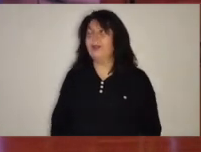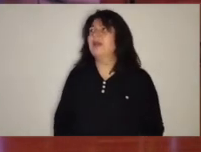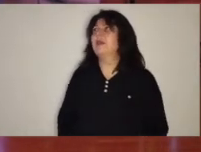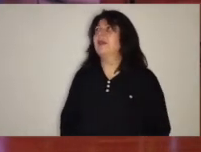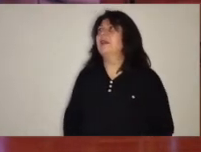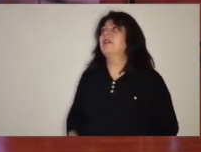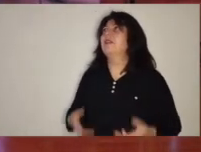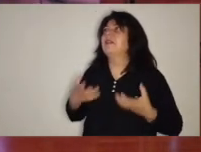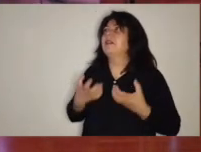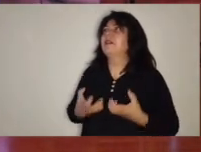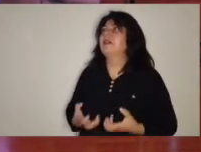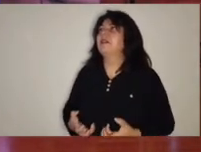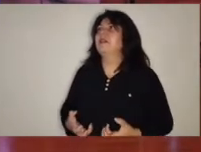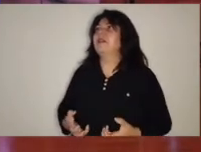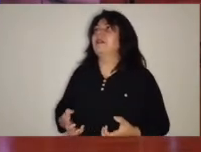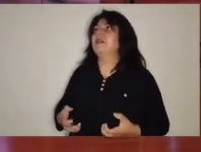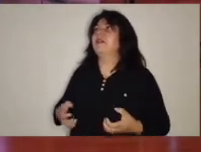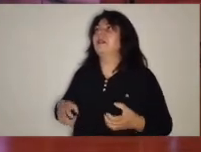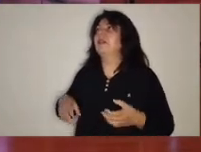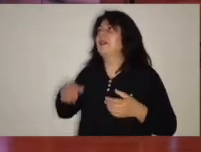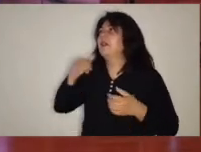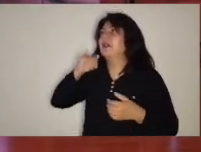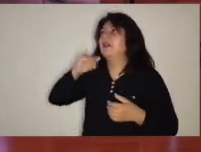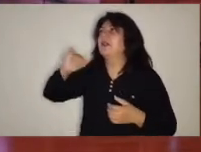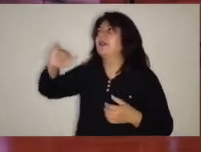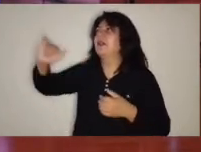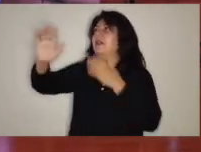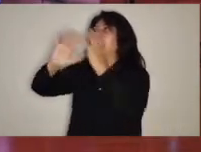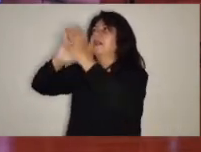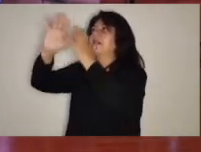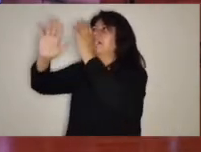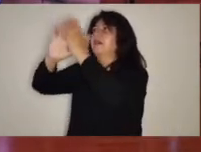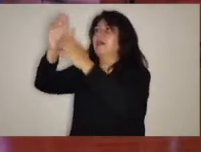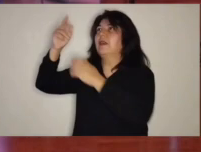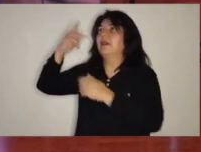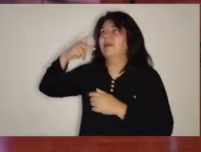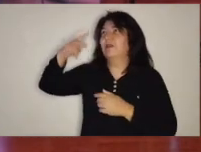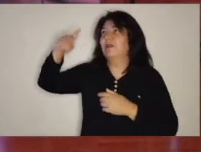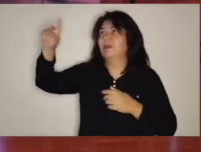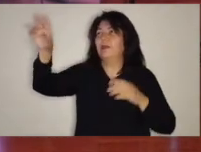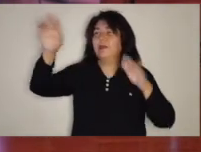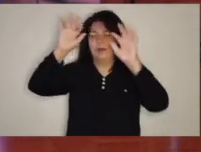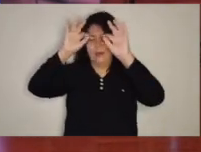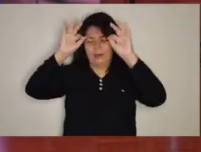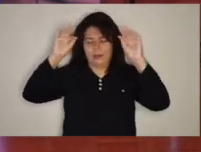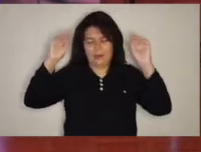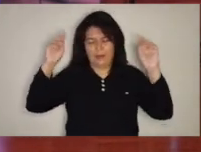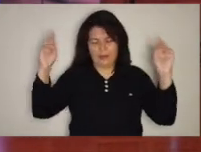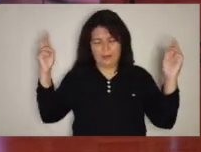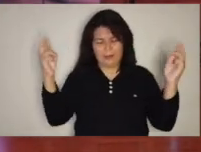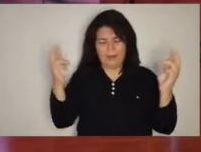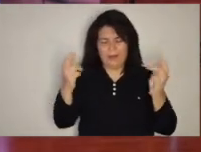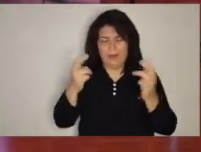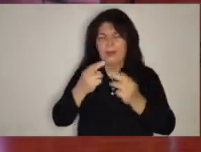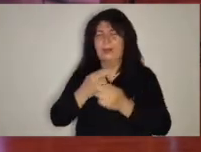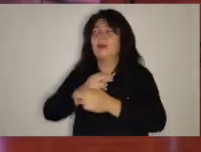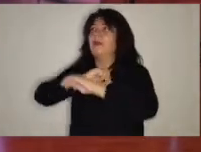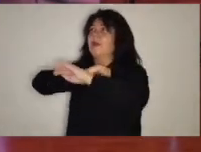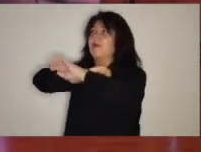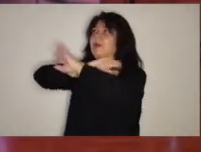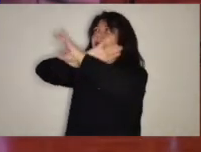quebrantado, só quero Te falar que Teu é o reino,